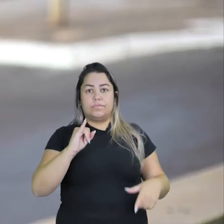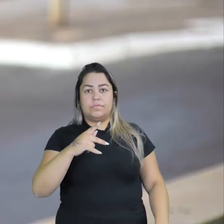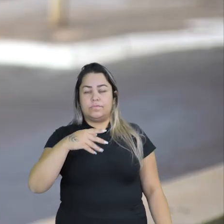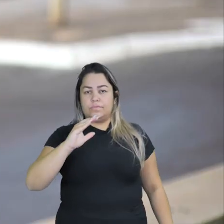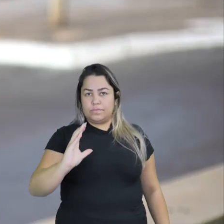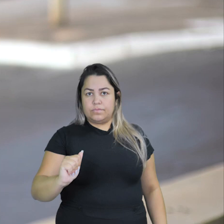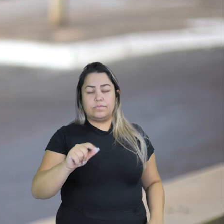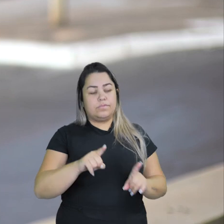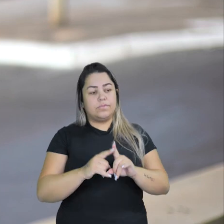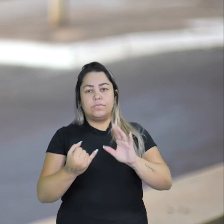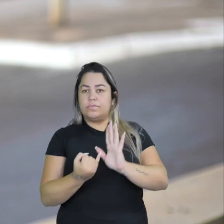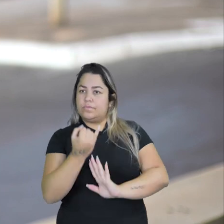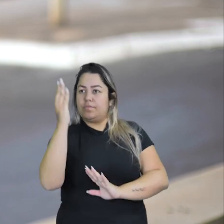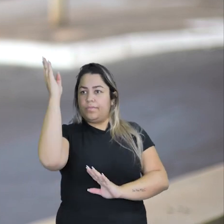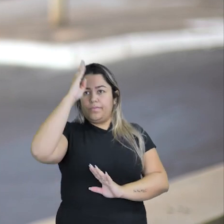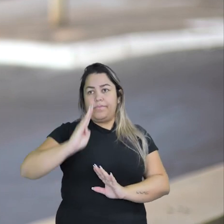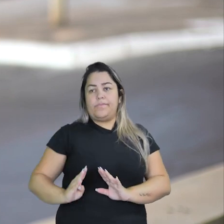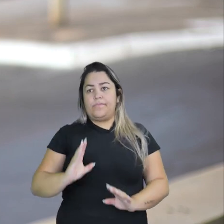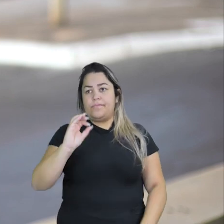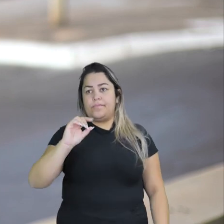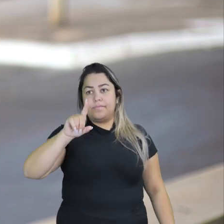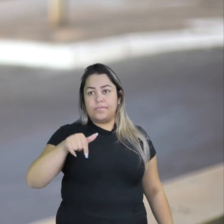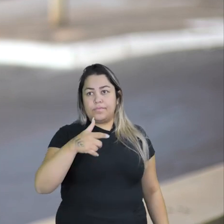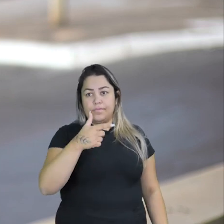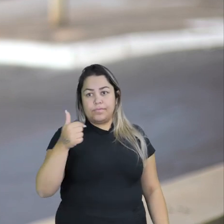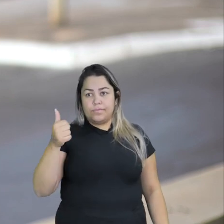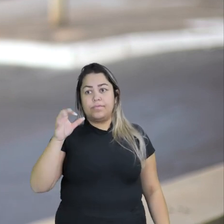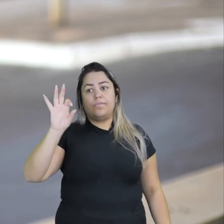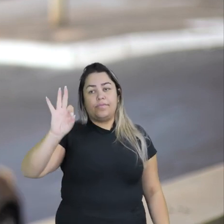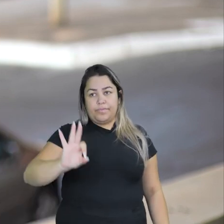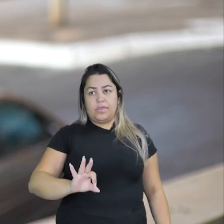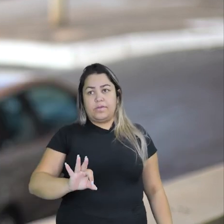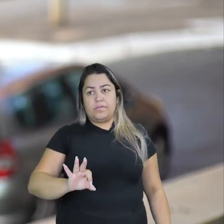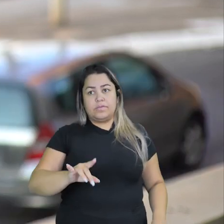Amplo, o IPCA, que é o medidor oficial da inflação no Brasil, ficou em